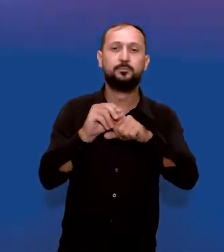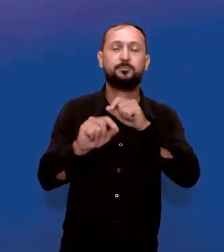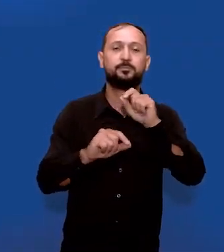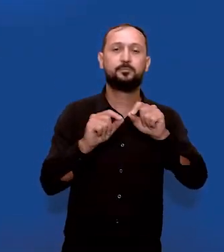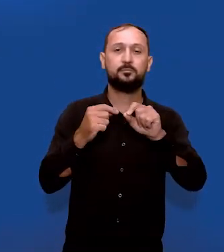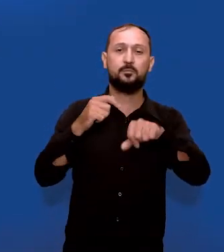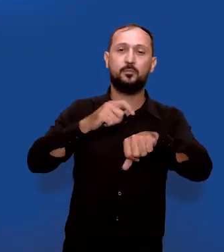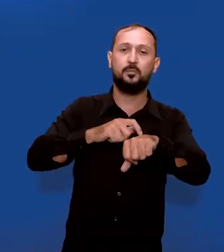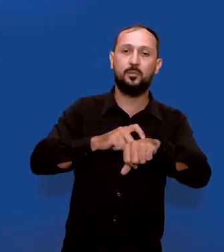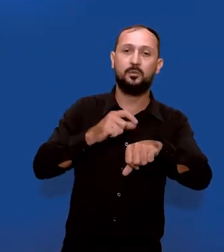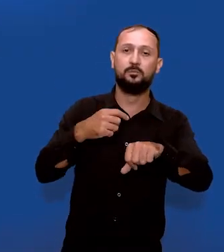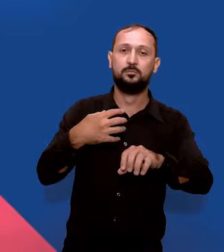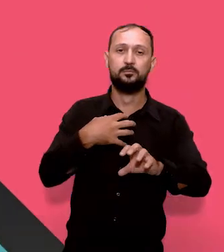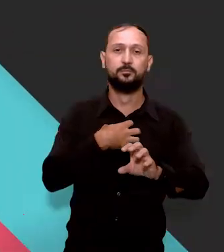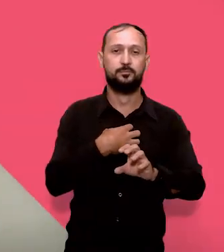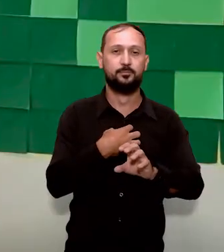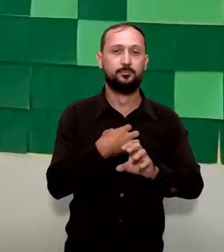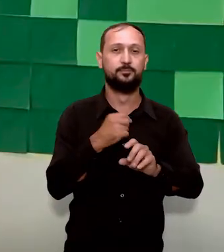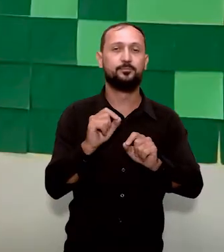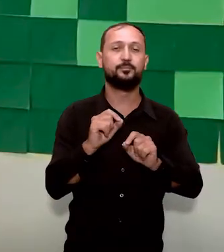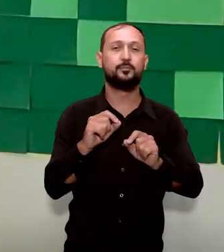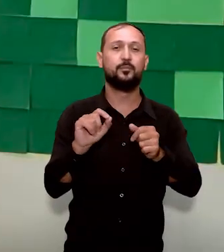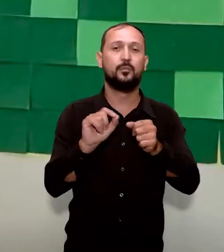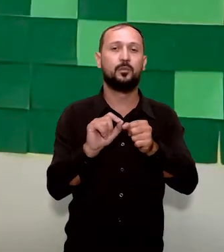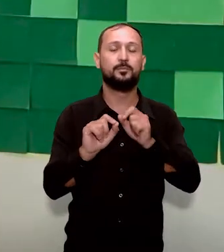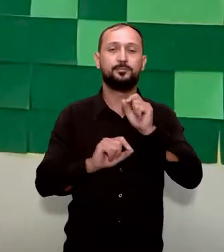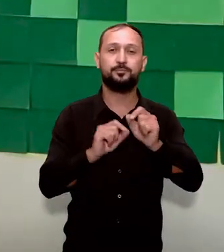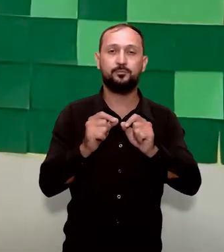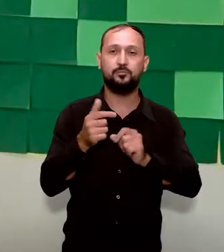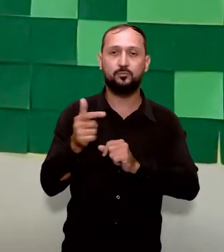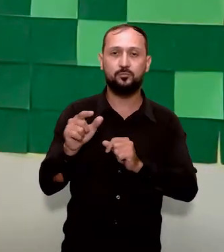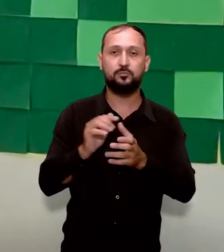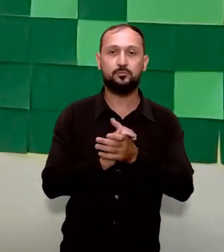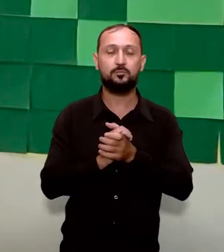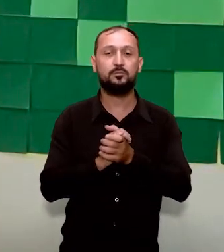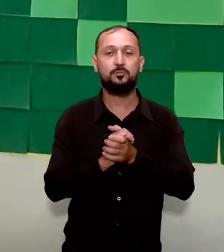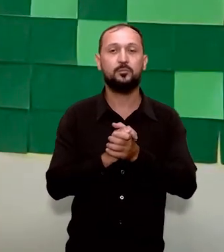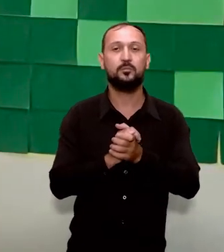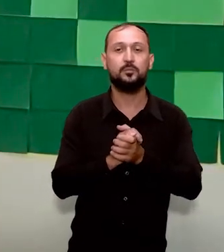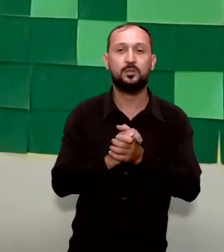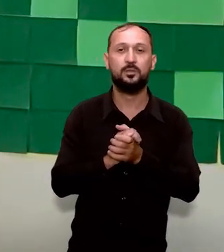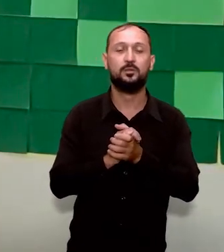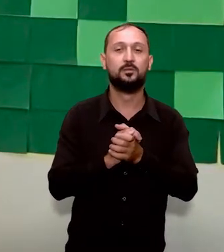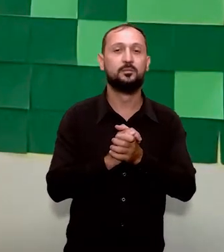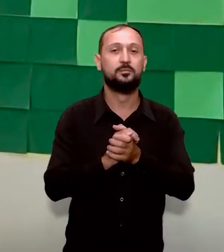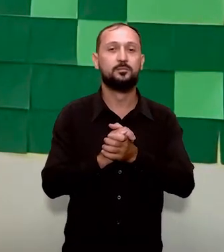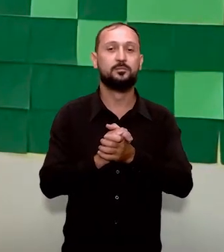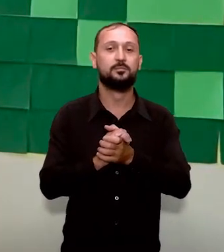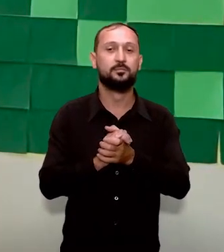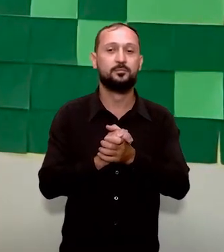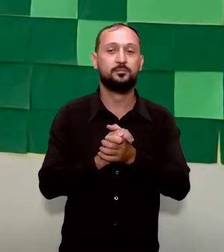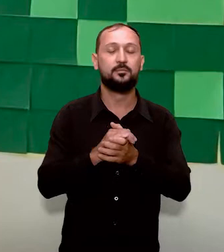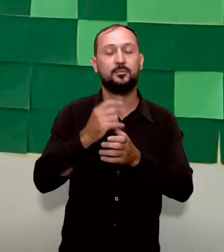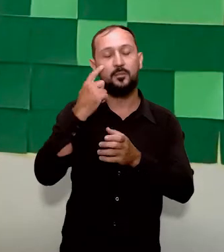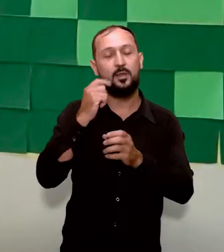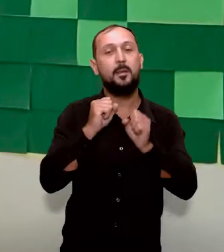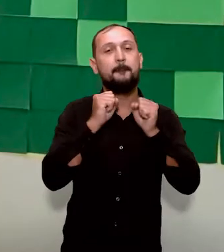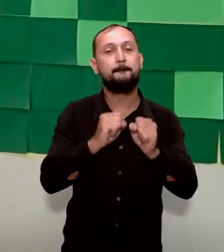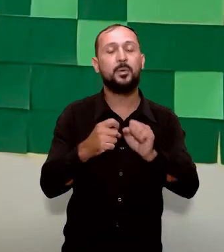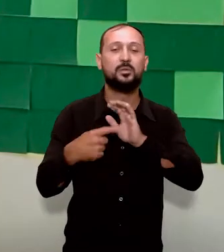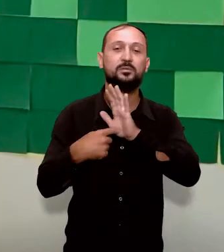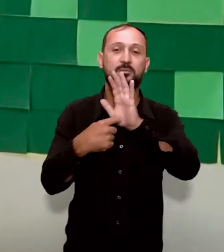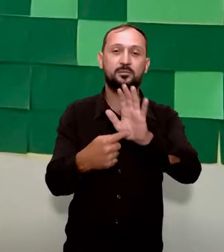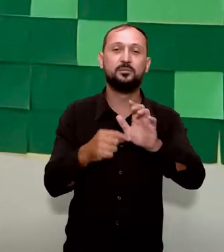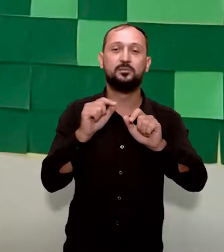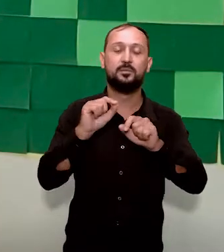autoconhecimento, de um processo de sensibilizar-se, de sensibilizar o próximo, entendeu? E que isso